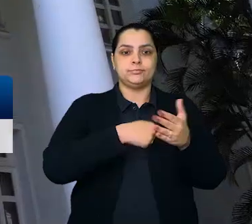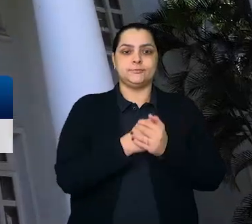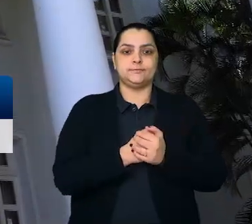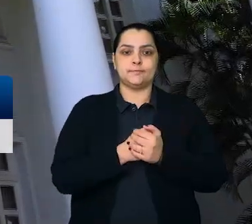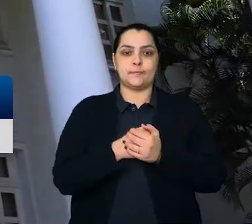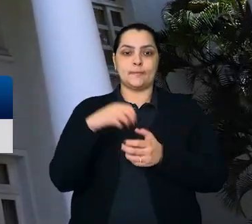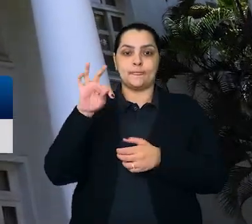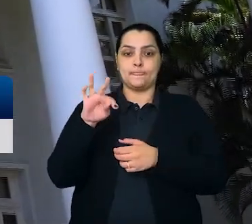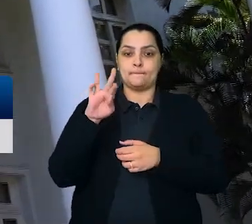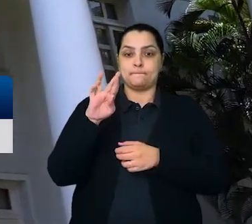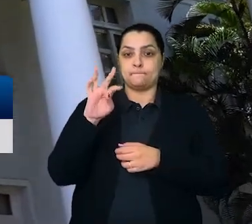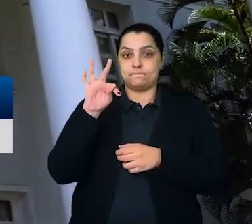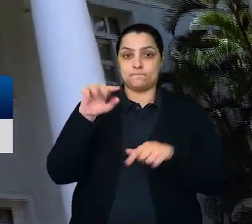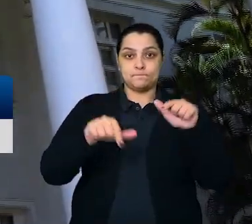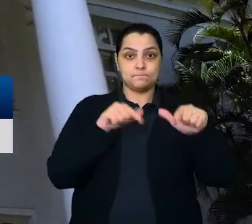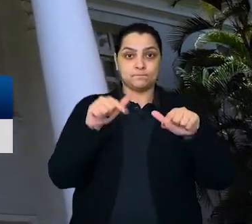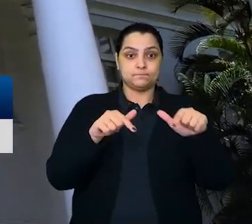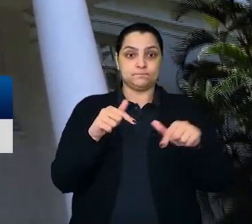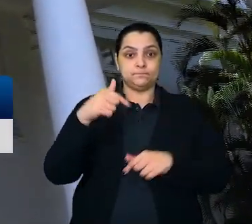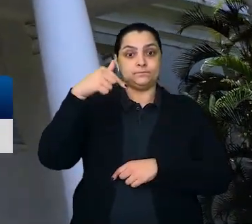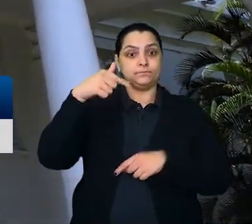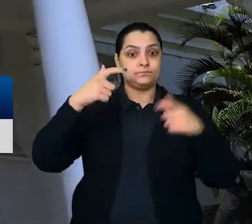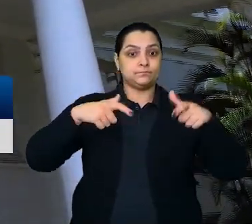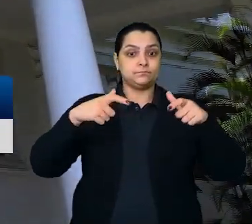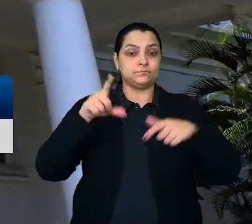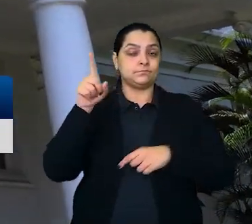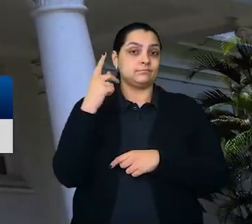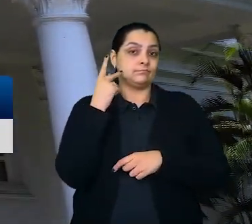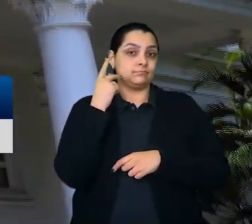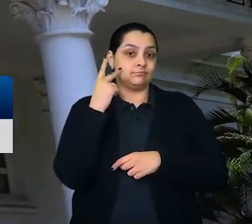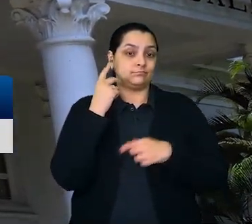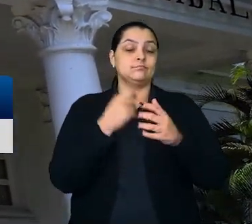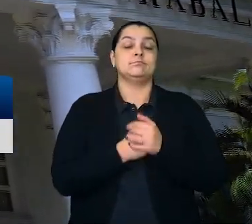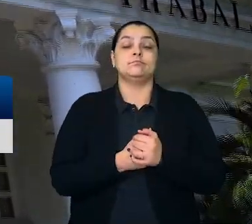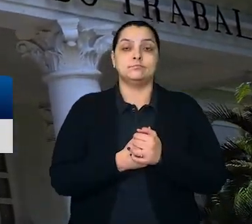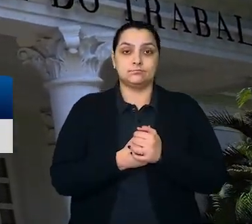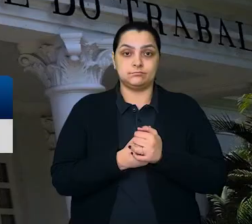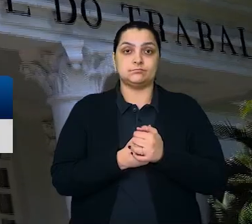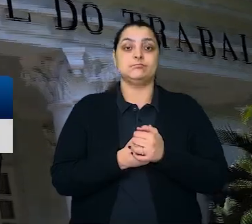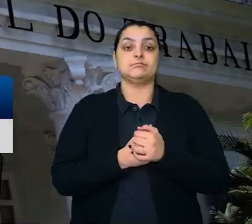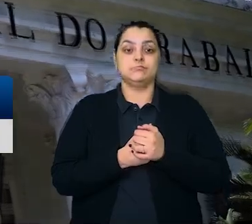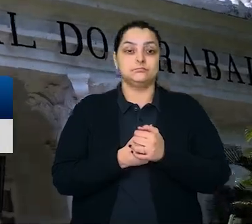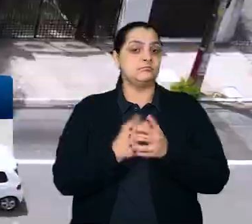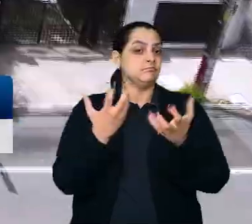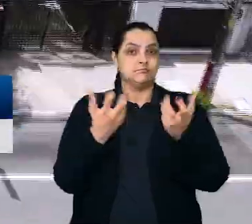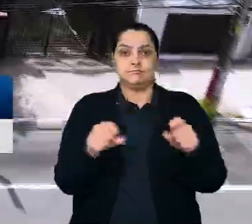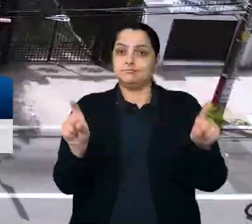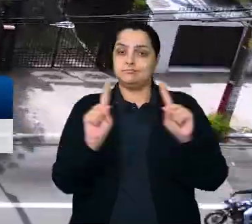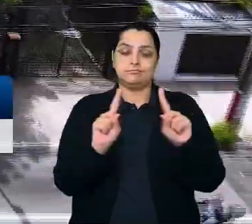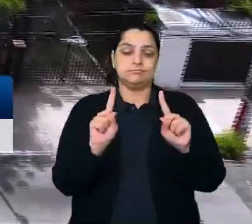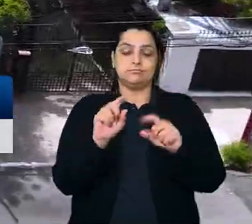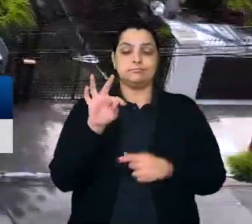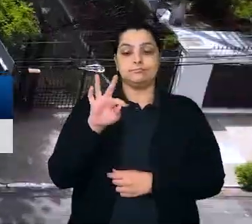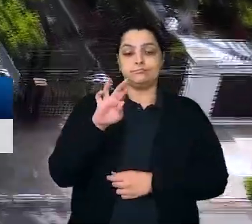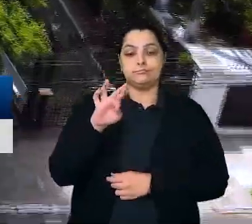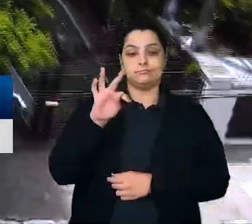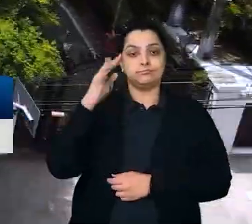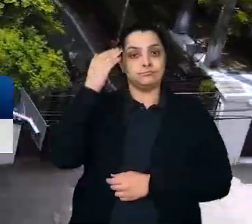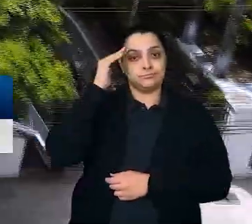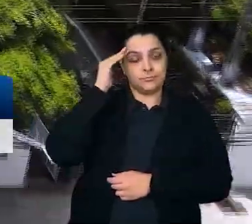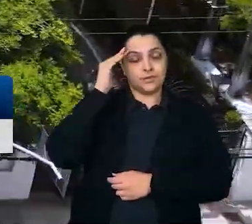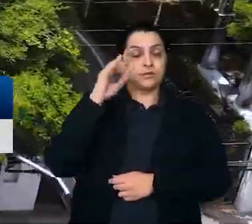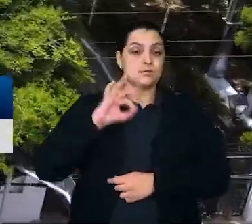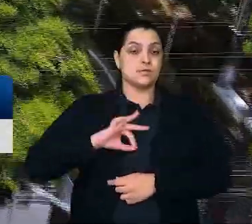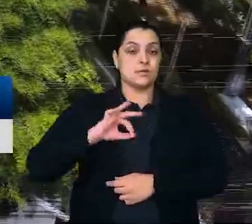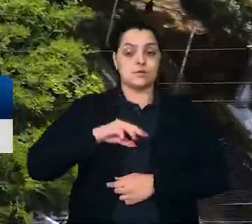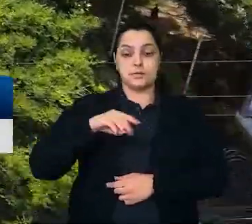Já o Tribunal Regional do Trabalho da 7ª Região no Ceará julgou a ação improcedente. O TRT entendeu que o